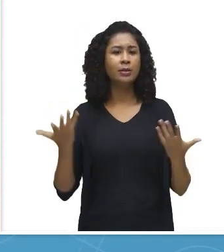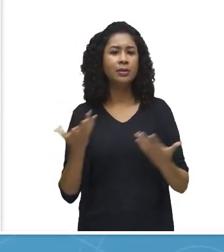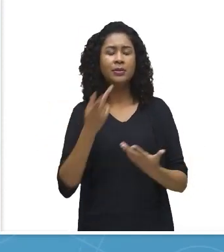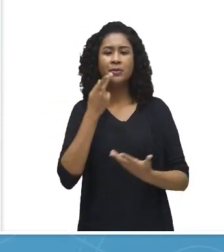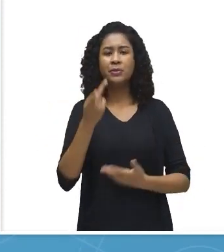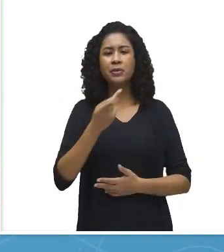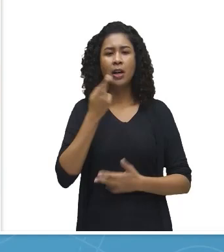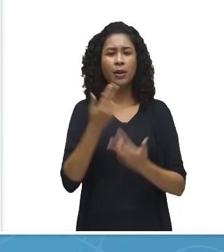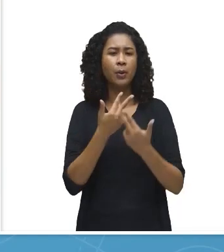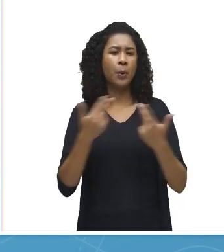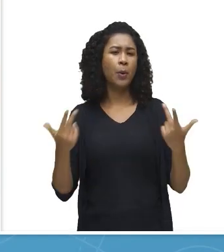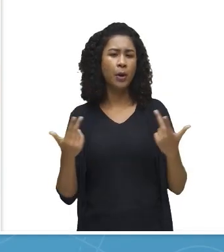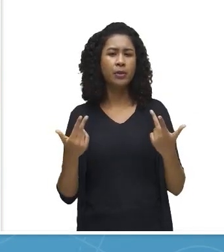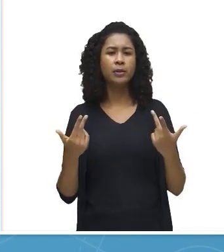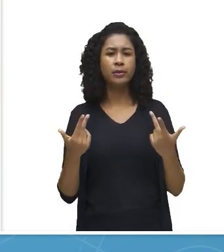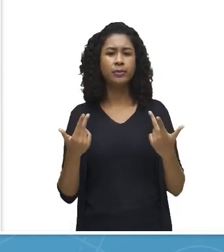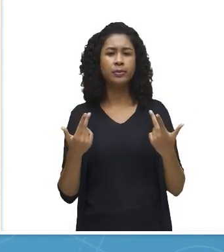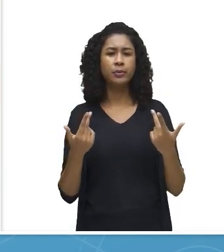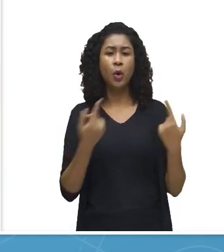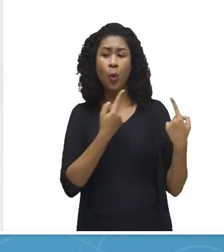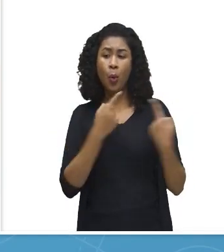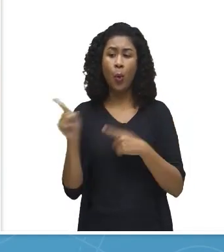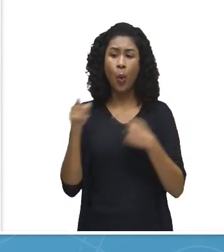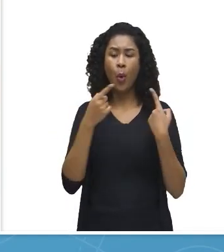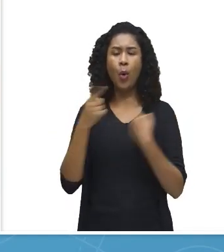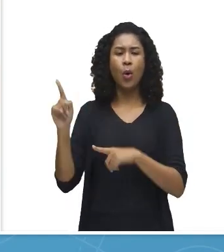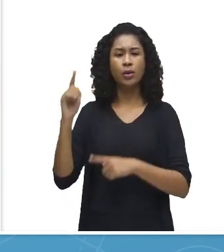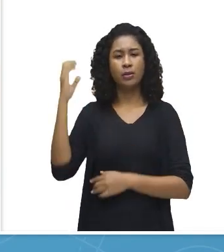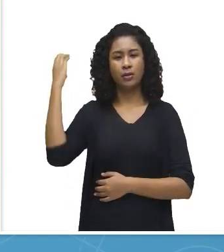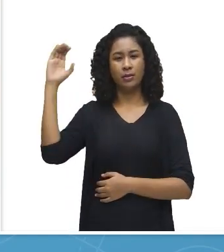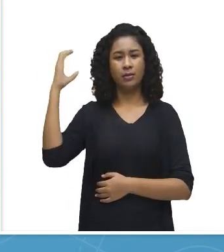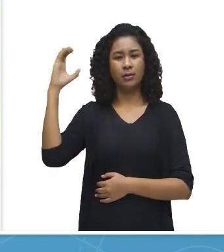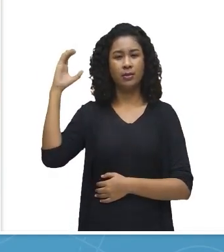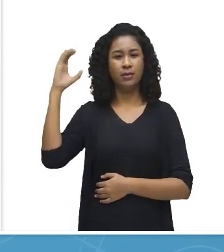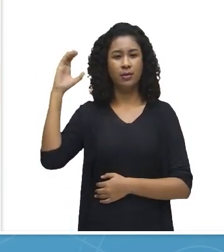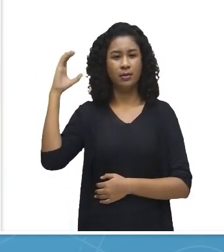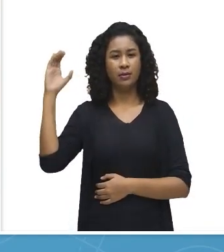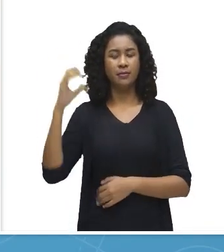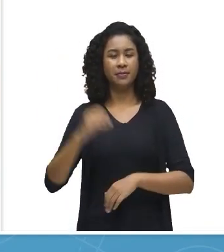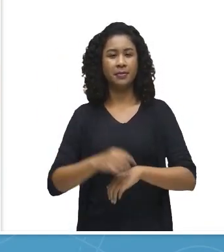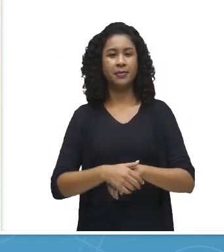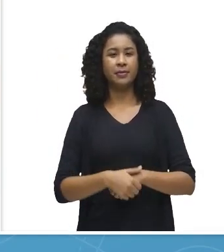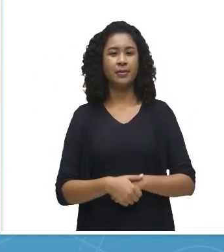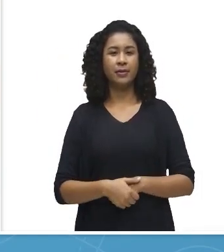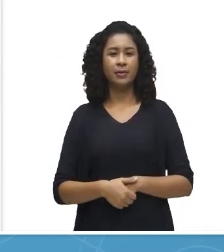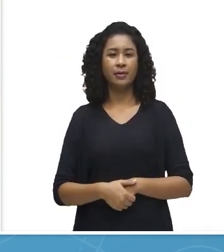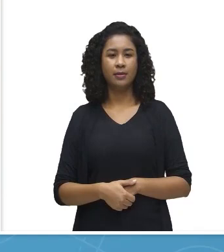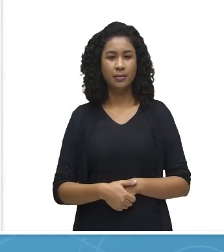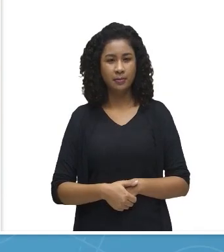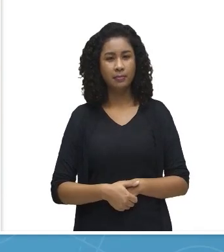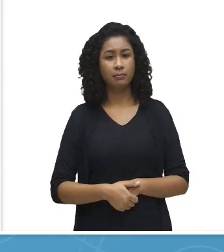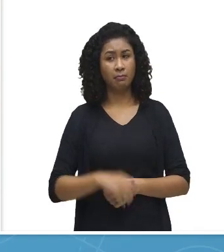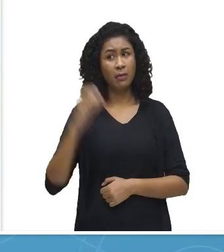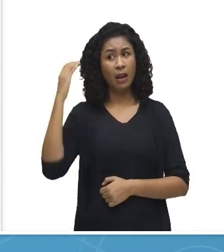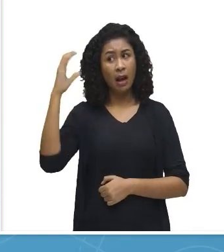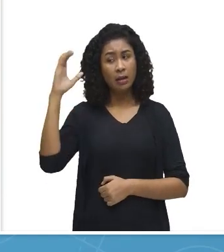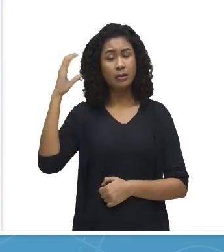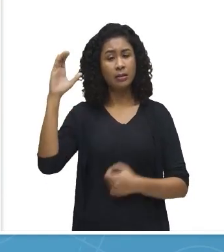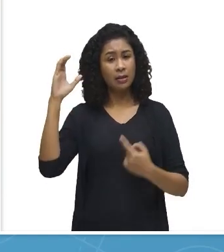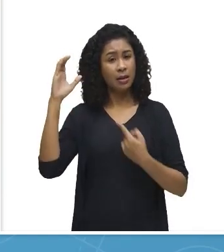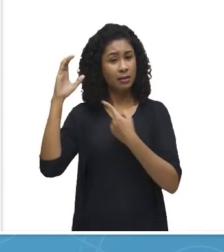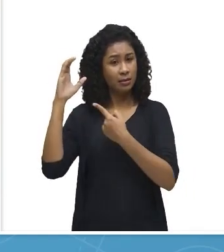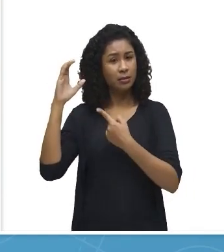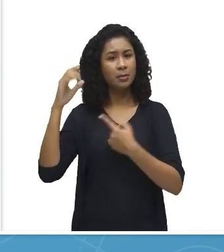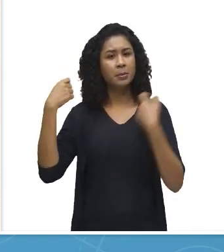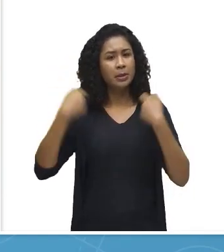discursos negacionistas contra a ciência. E a ciência, na verdade, gente, ela é um instrumento que deve